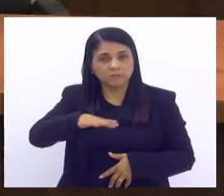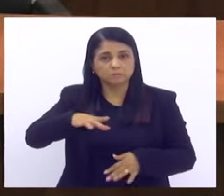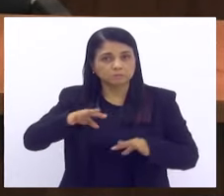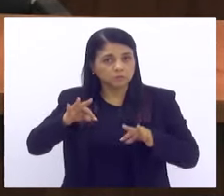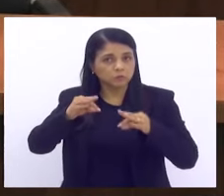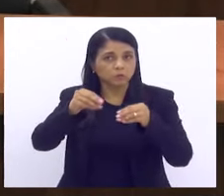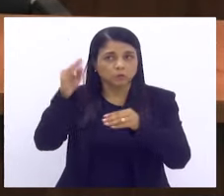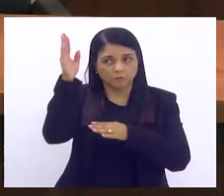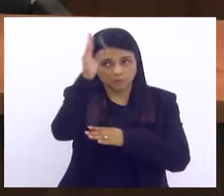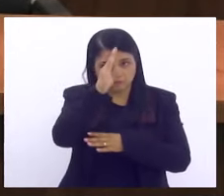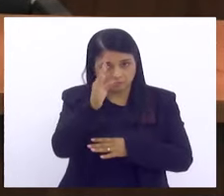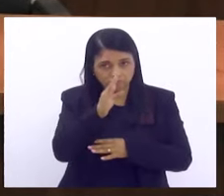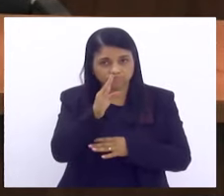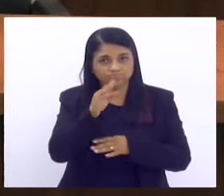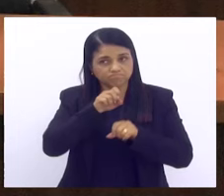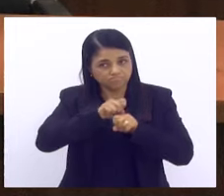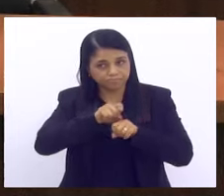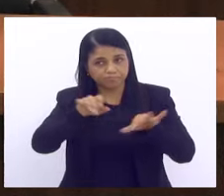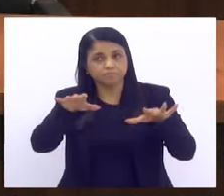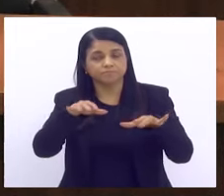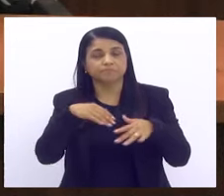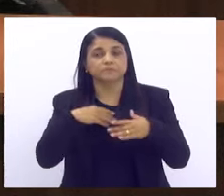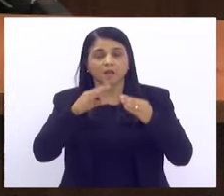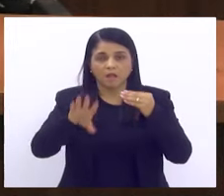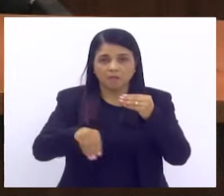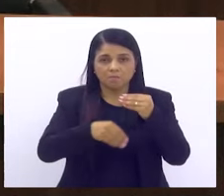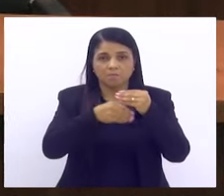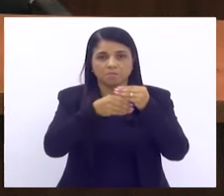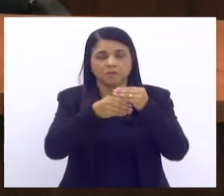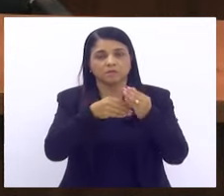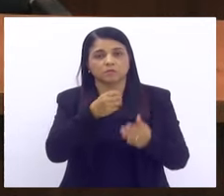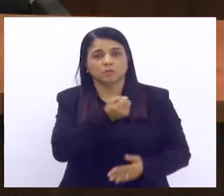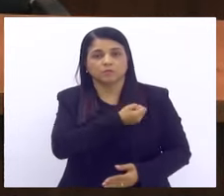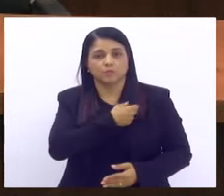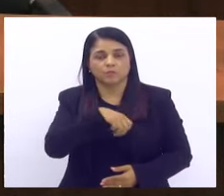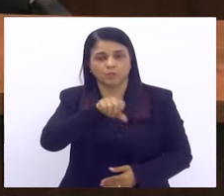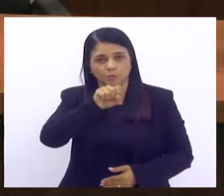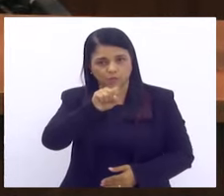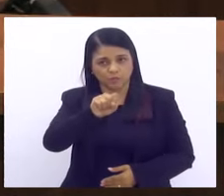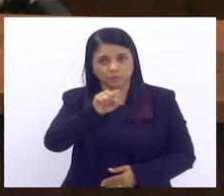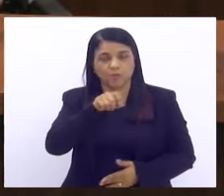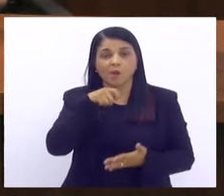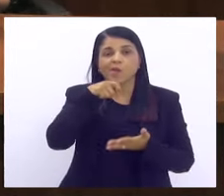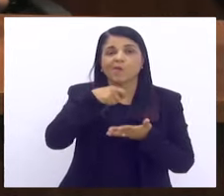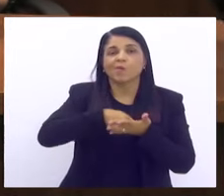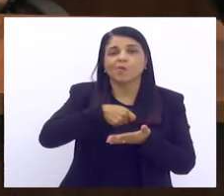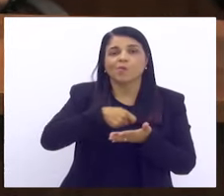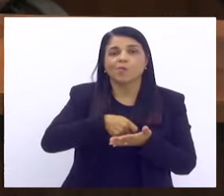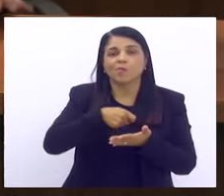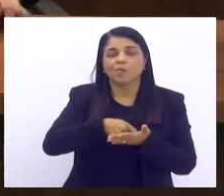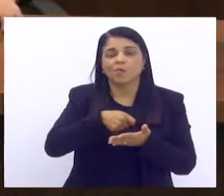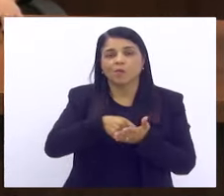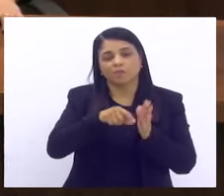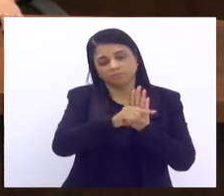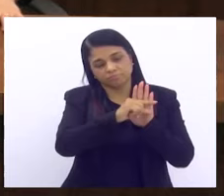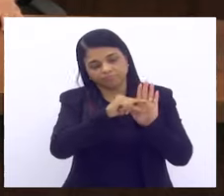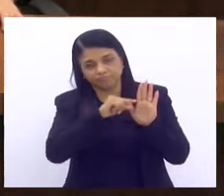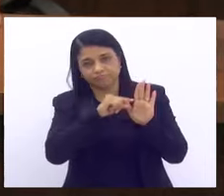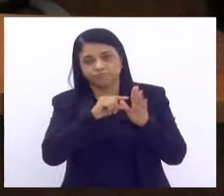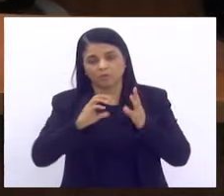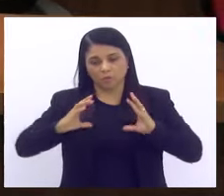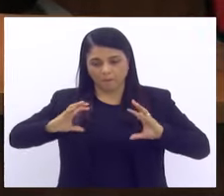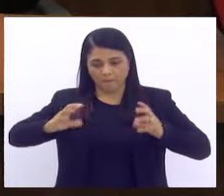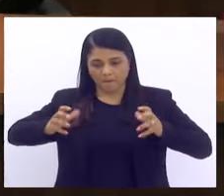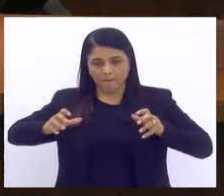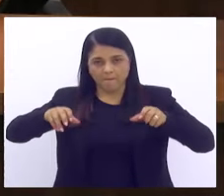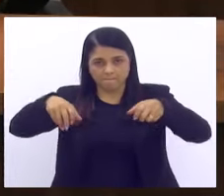inteiro. A nossa emenda aditiva número 8, o que ela cobra é que esses veículos que estão